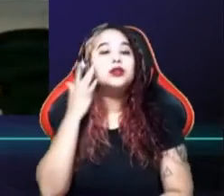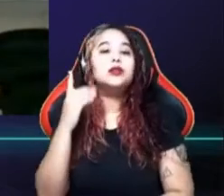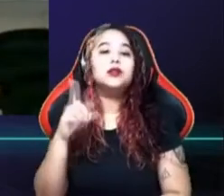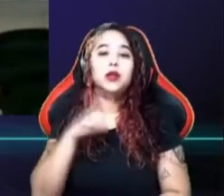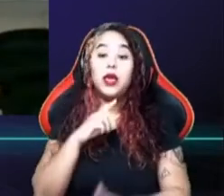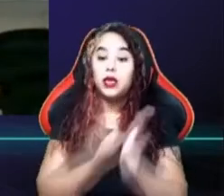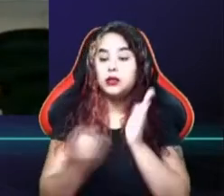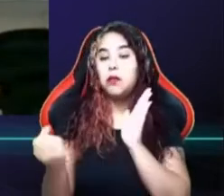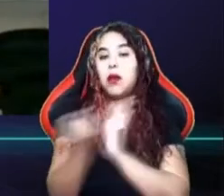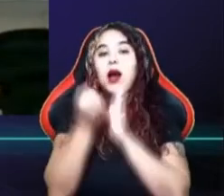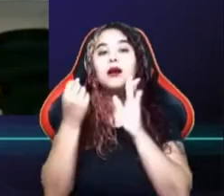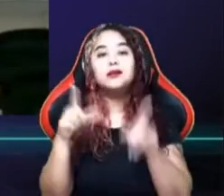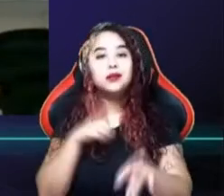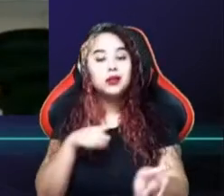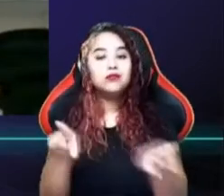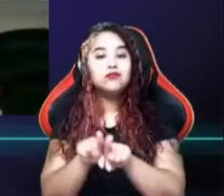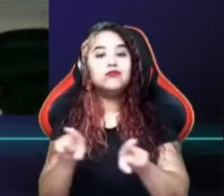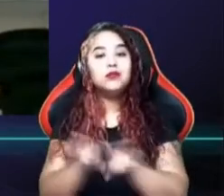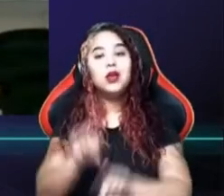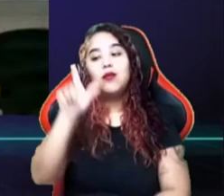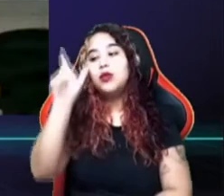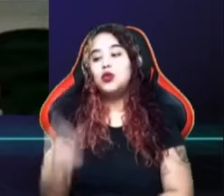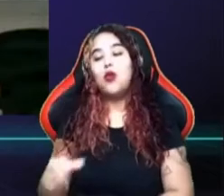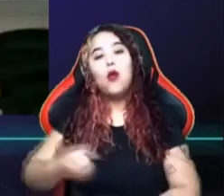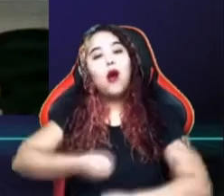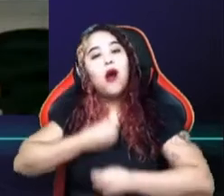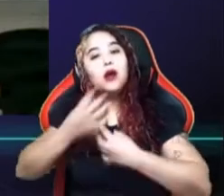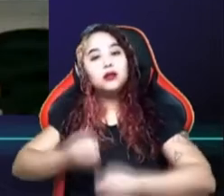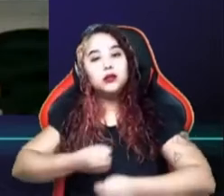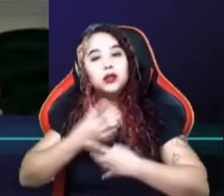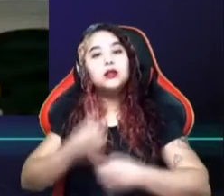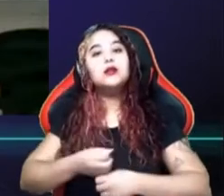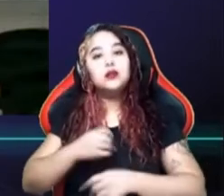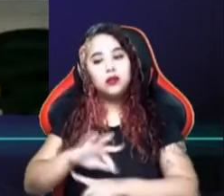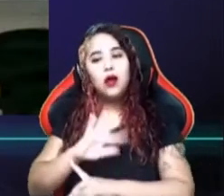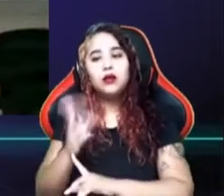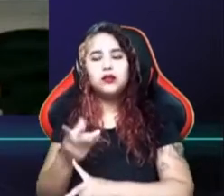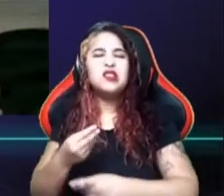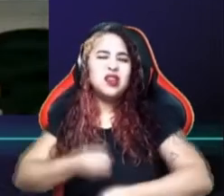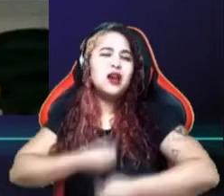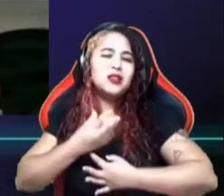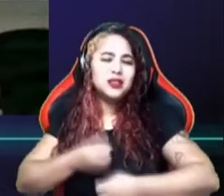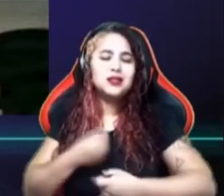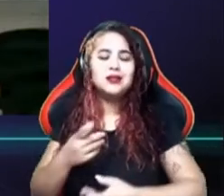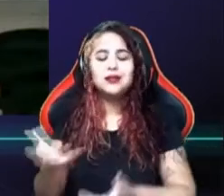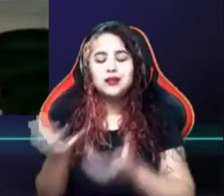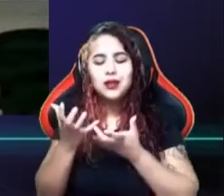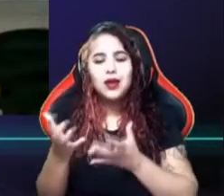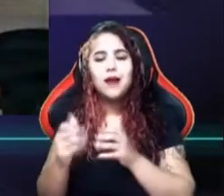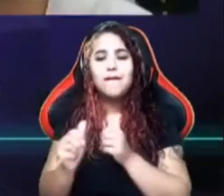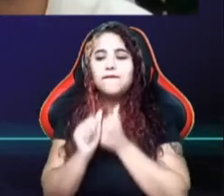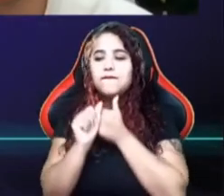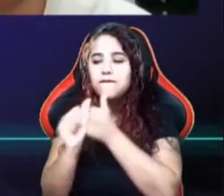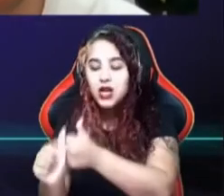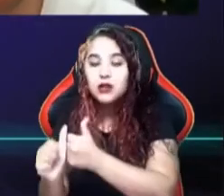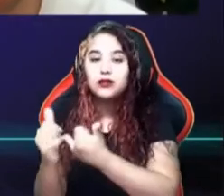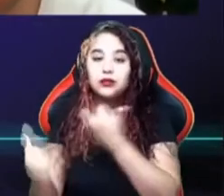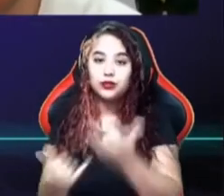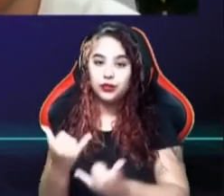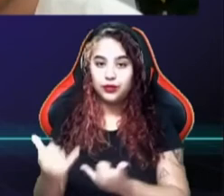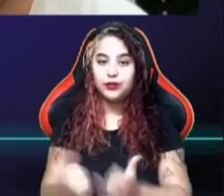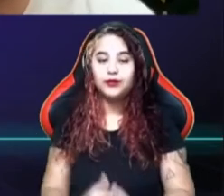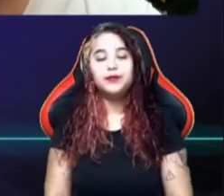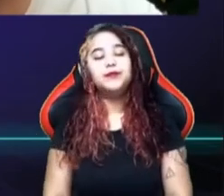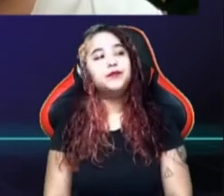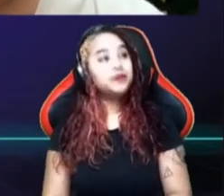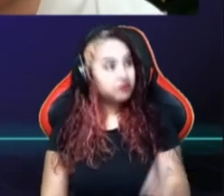os próprios artistas também com esse interesse de fazer essa aproximação com os jogos. Com certeza. E